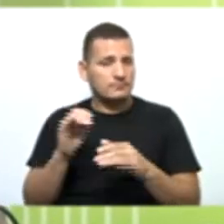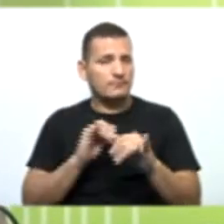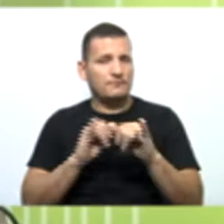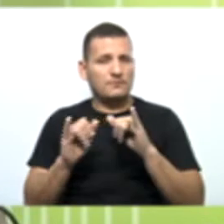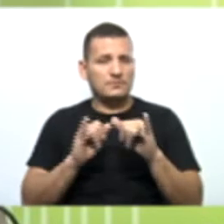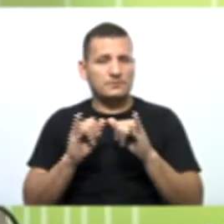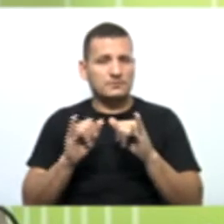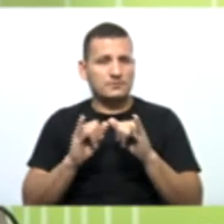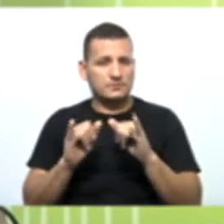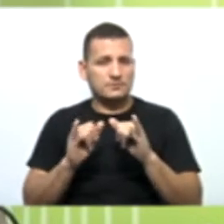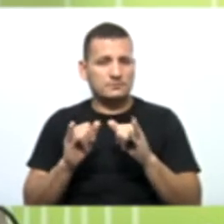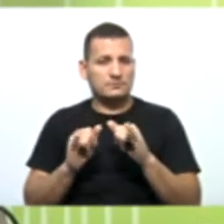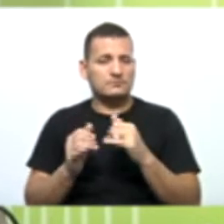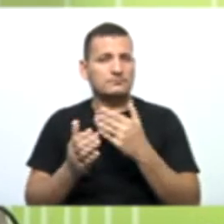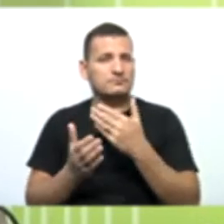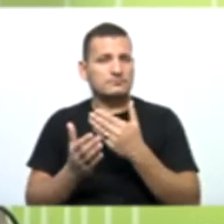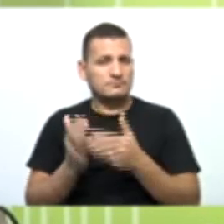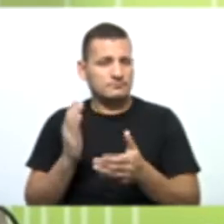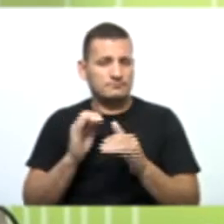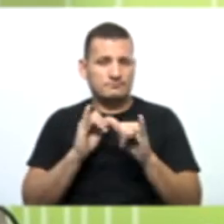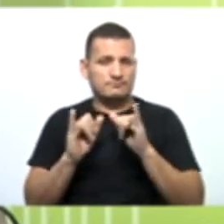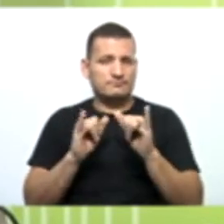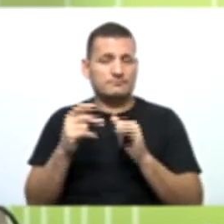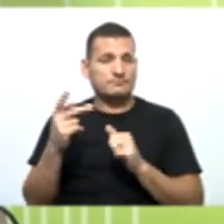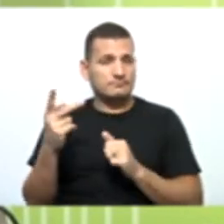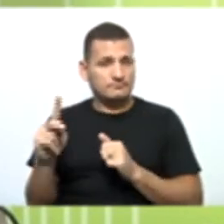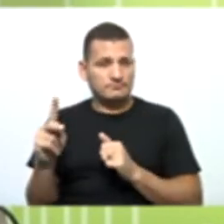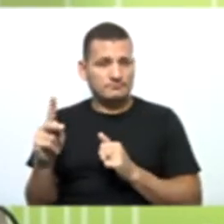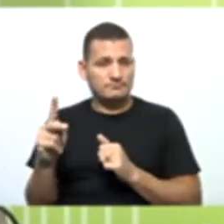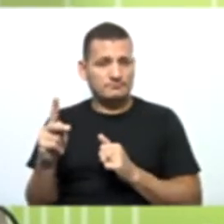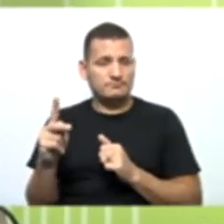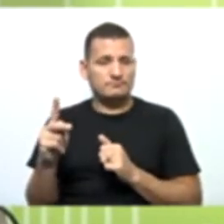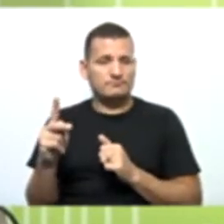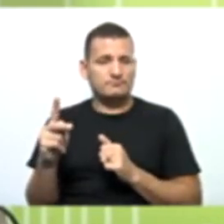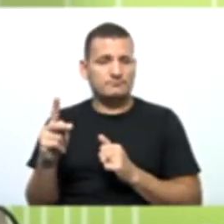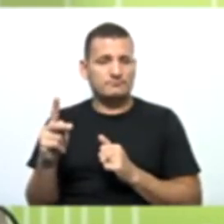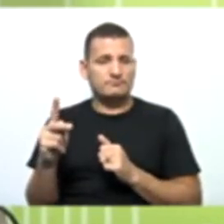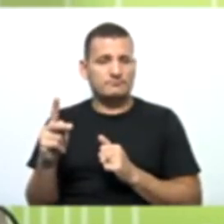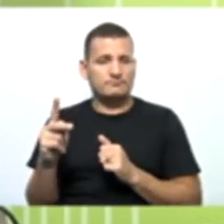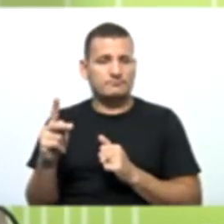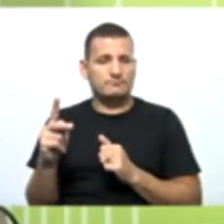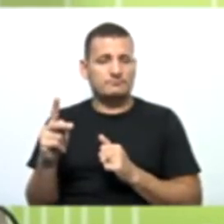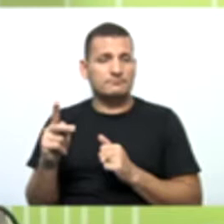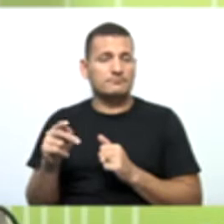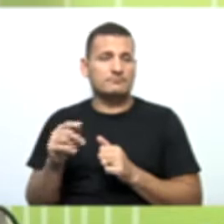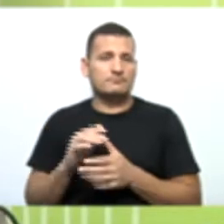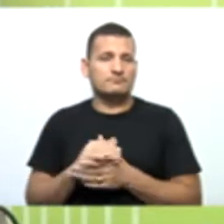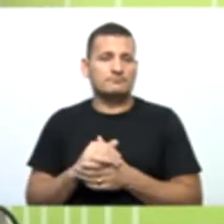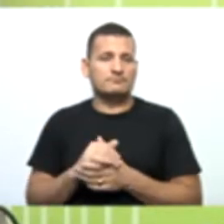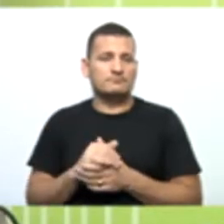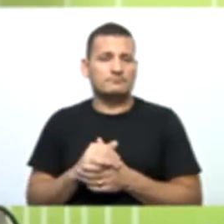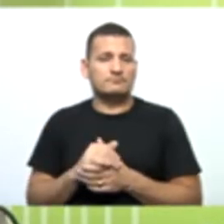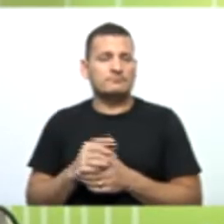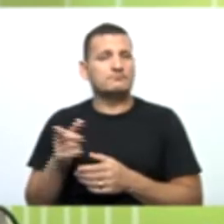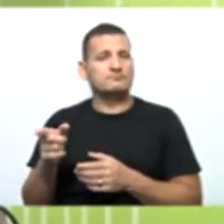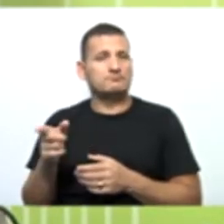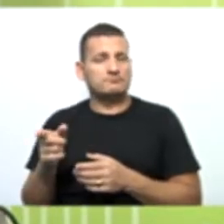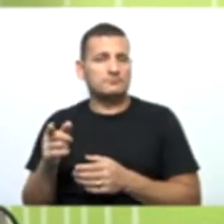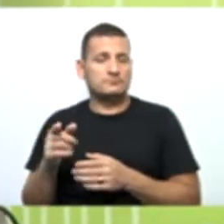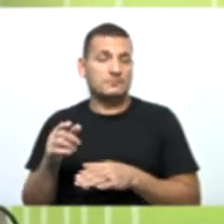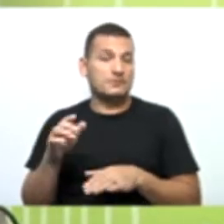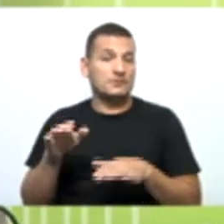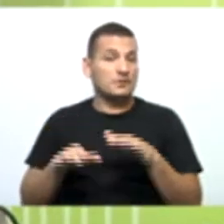informações, perder informações dela, ela tem uma chance enorme de